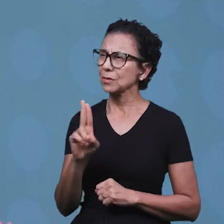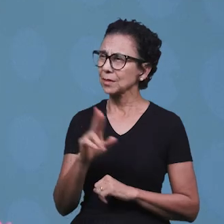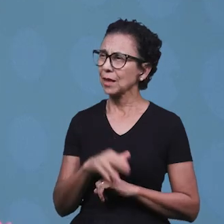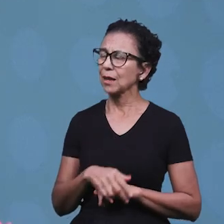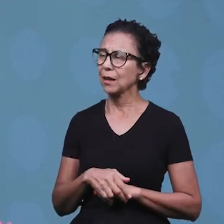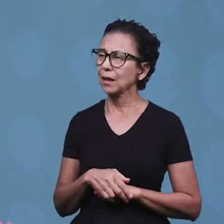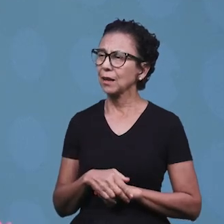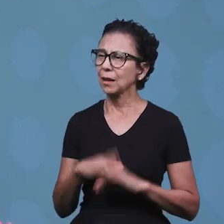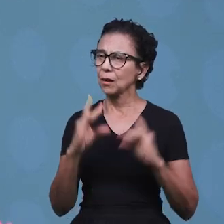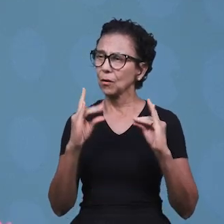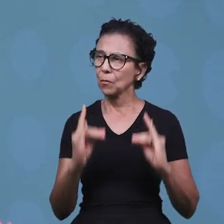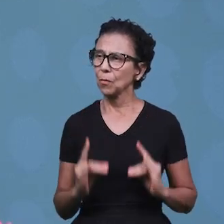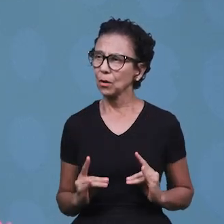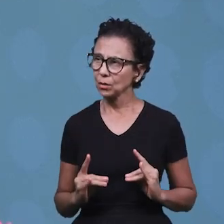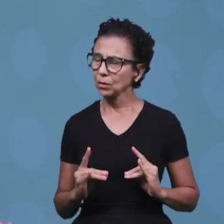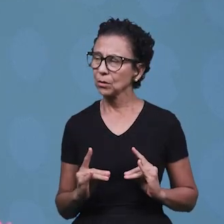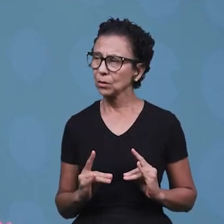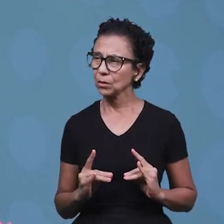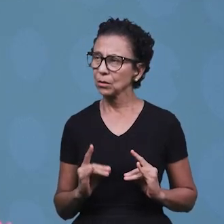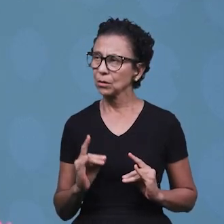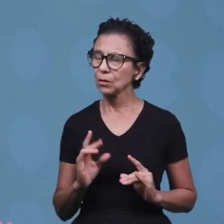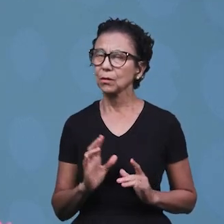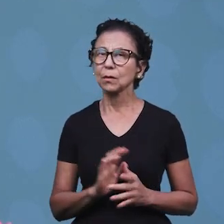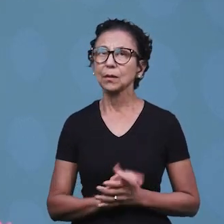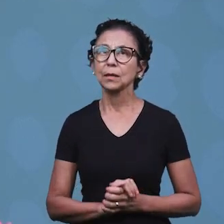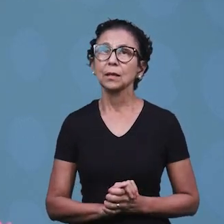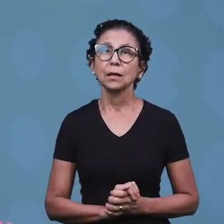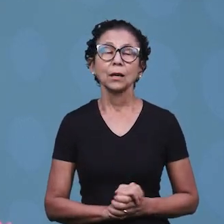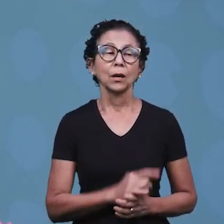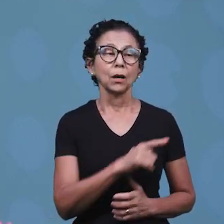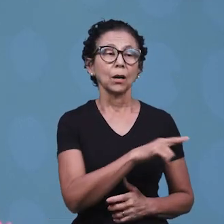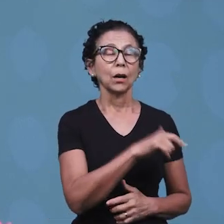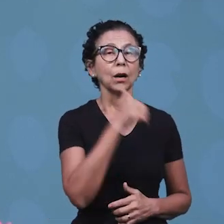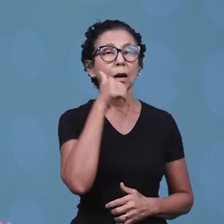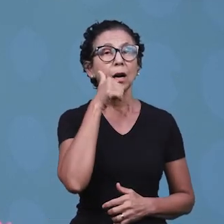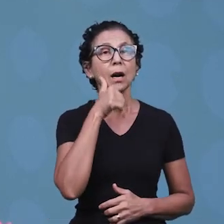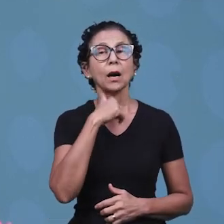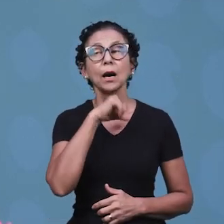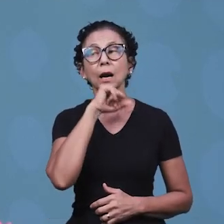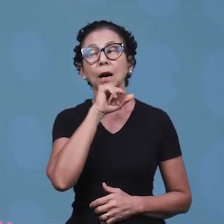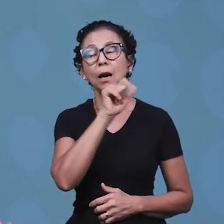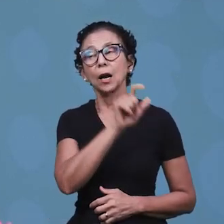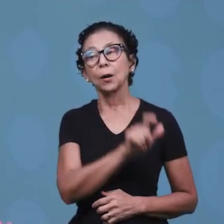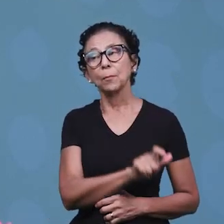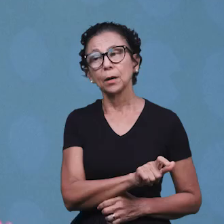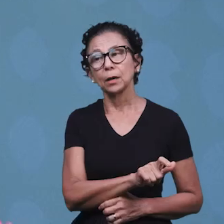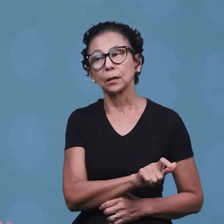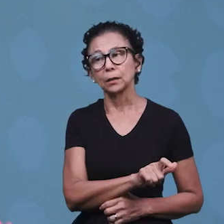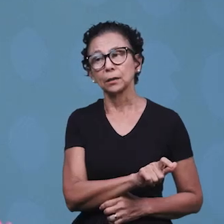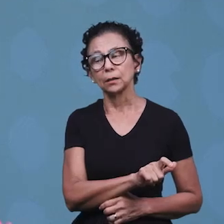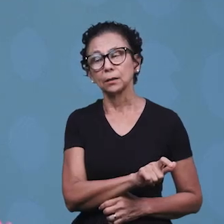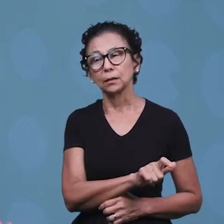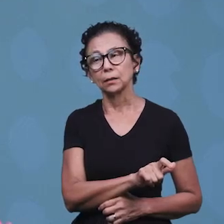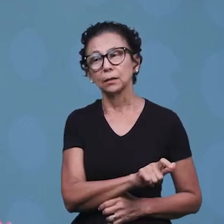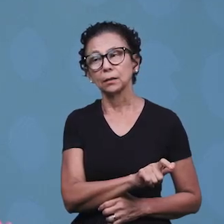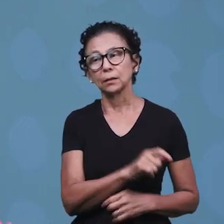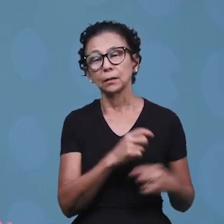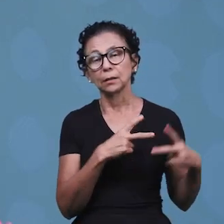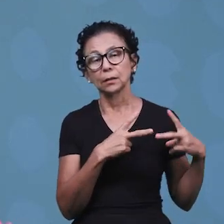tá? O câncer na mãe não é uma contraindicação absoluta, então você tem que